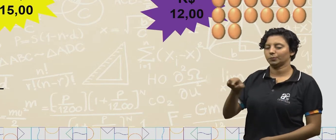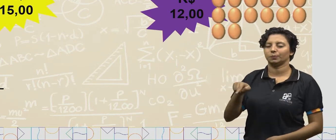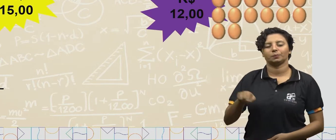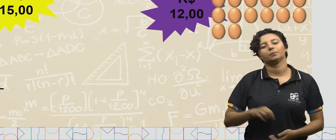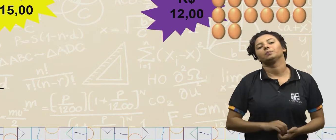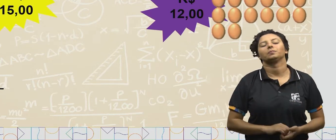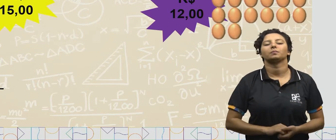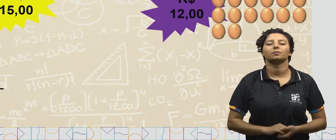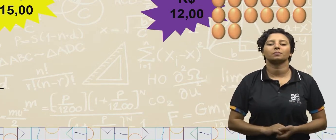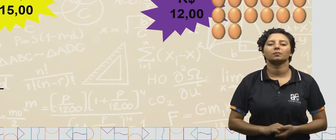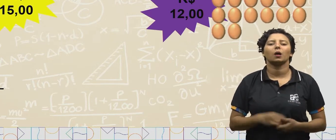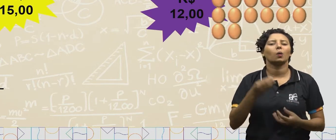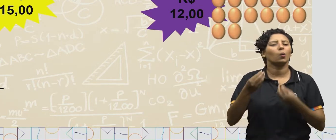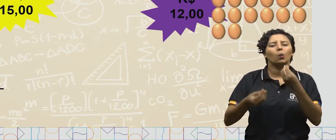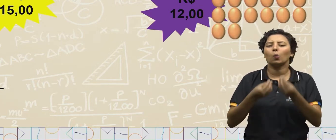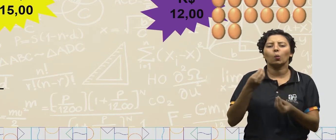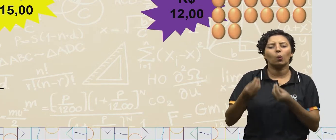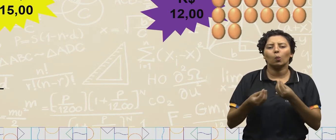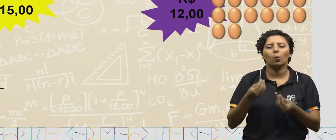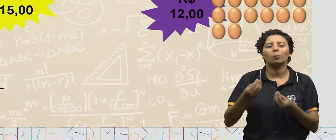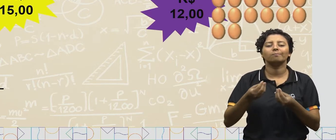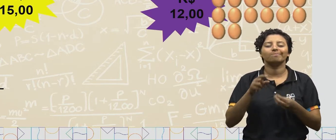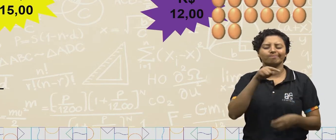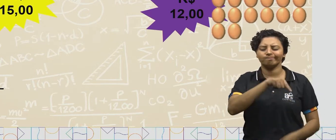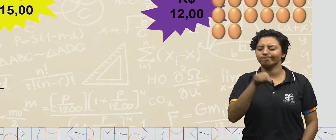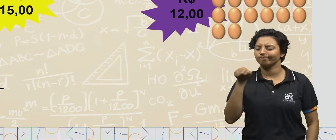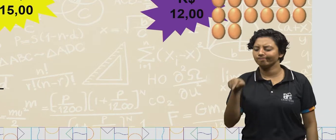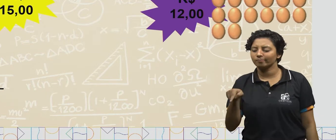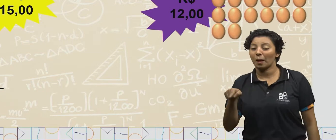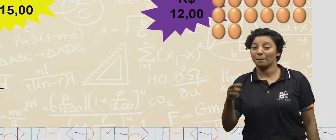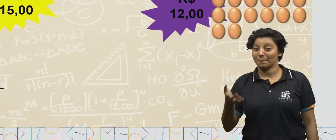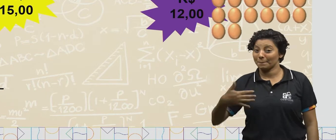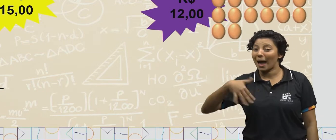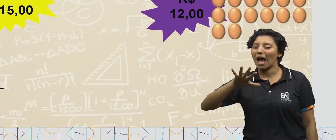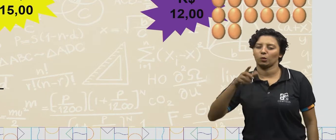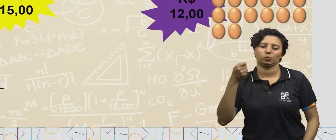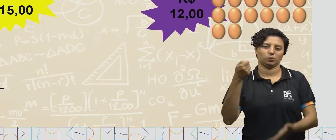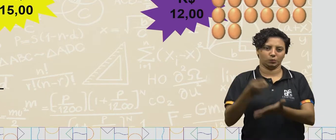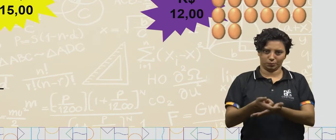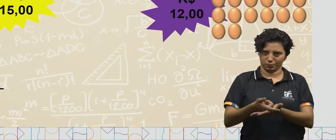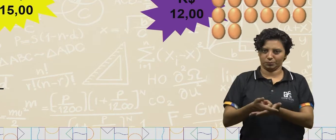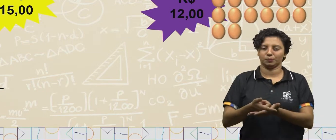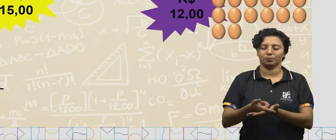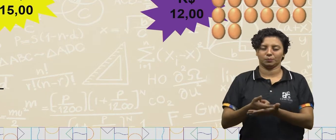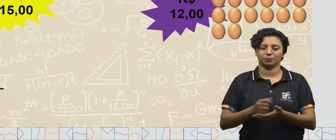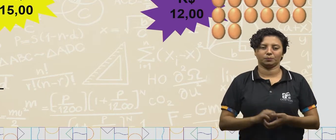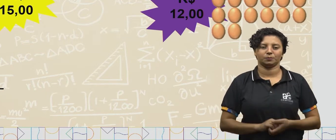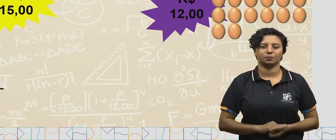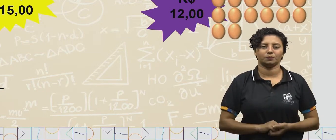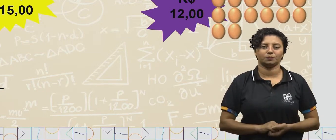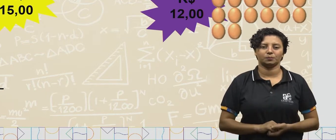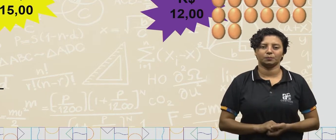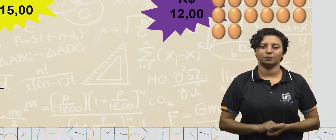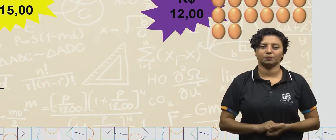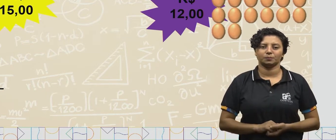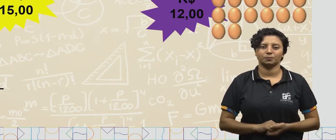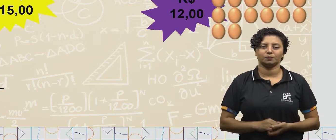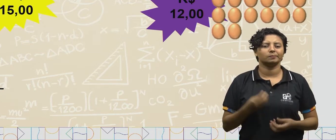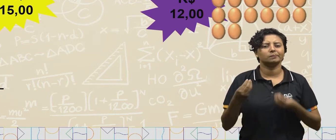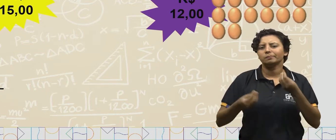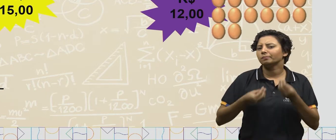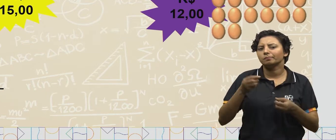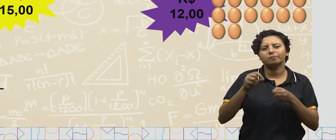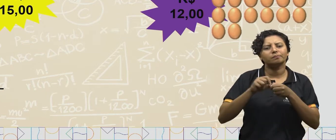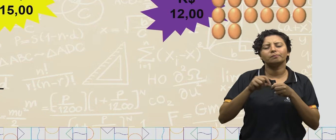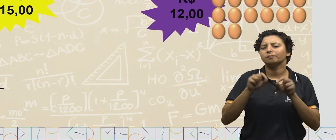R$12. Procuramos a cartela que seja mais vantajosa para comprar. E agora, o